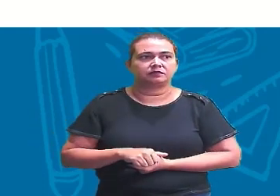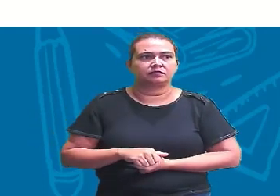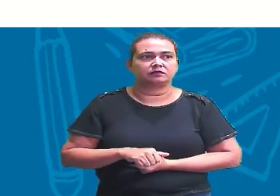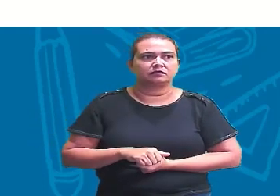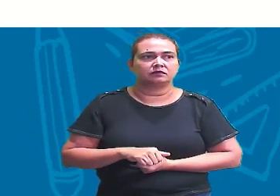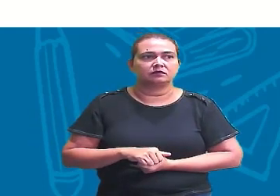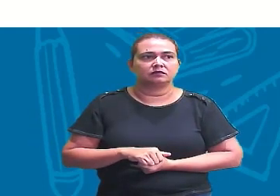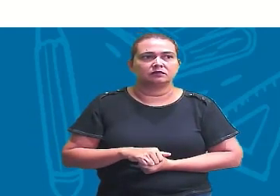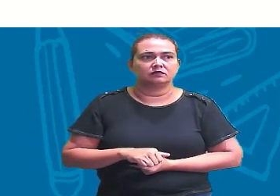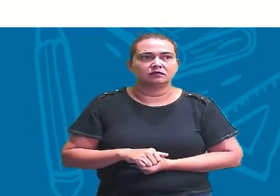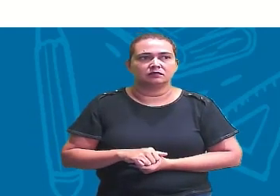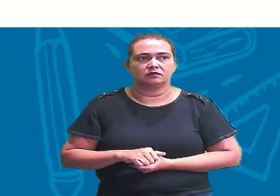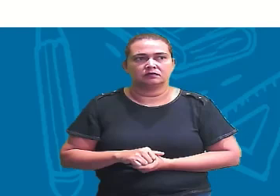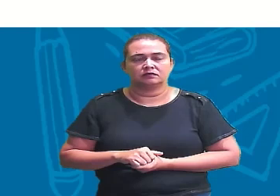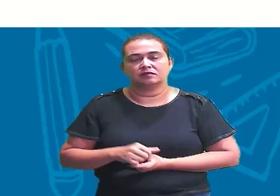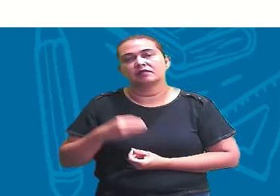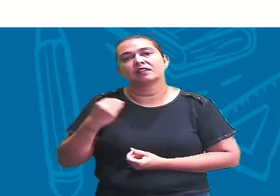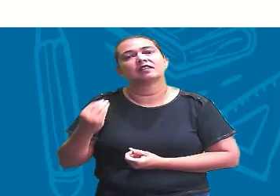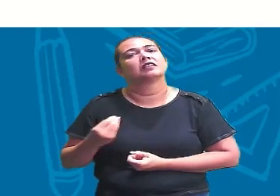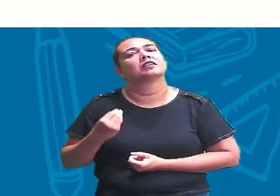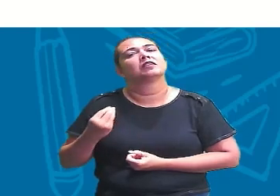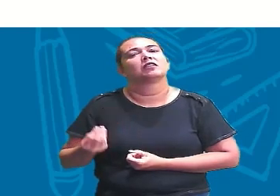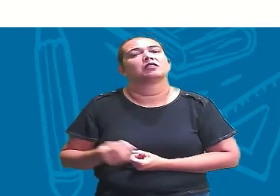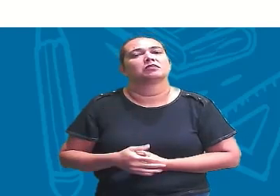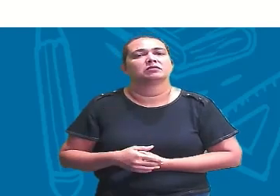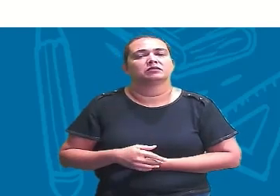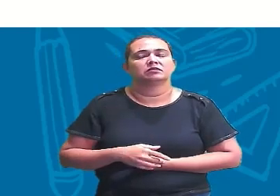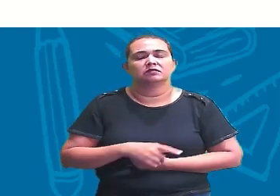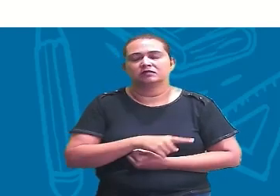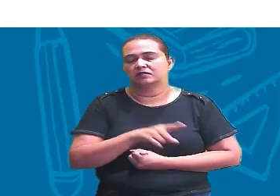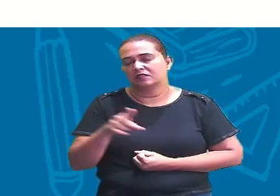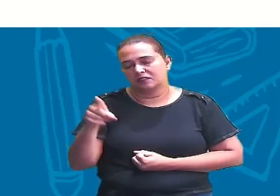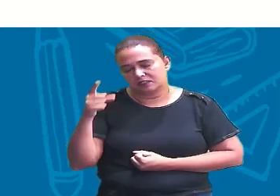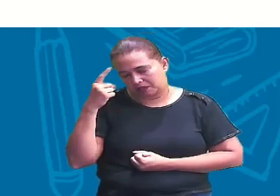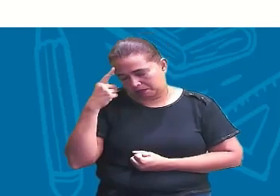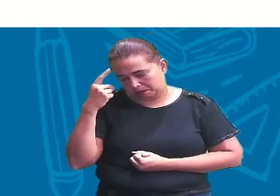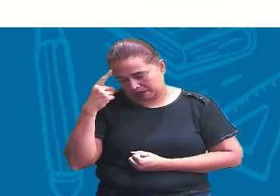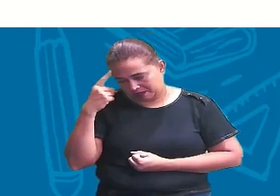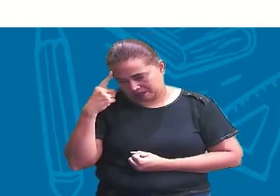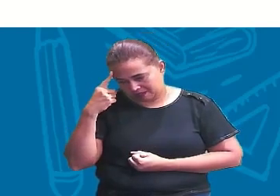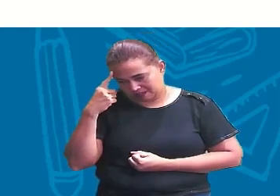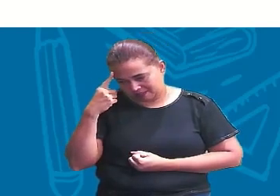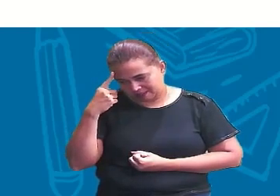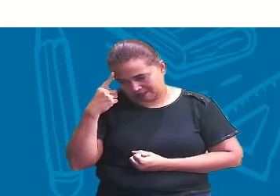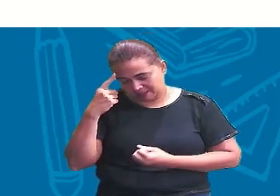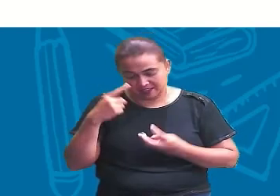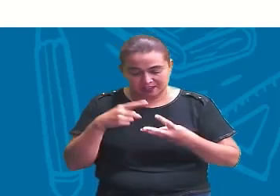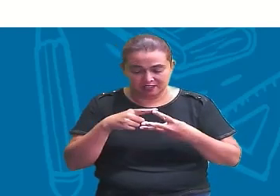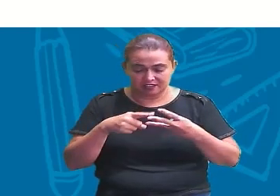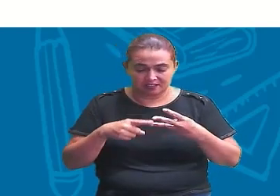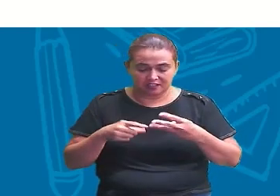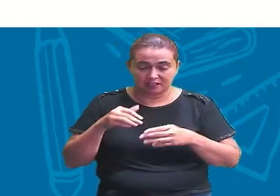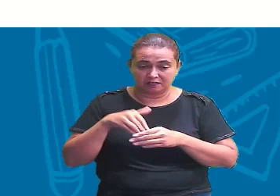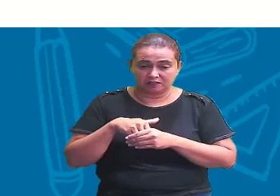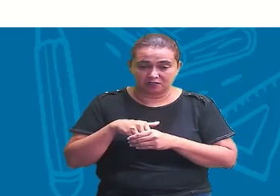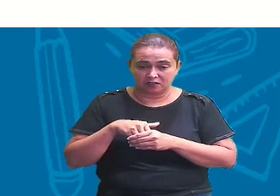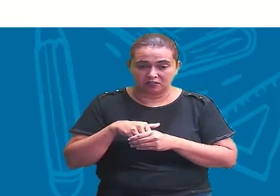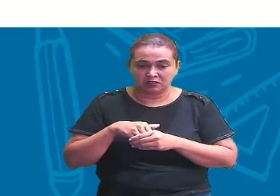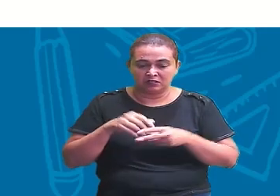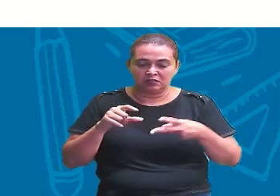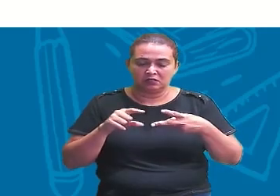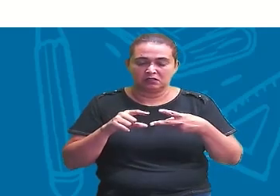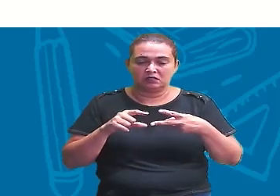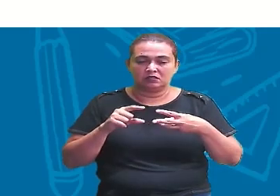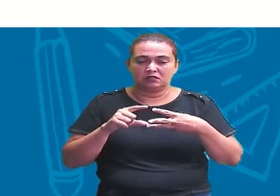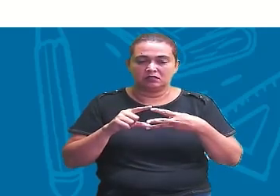voto, terceiro estado um voto. Como vocês já podem começar a perceber, qualquer decisão que fosse tomada